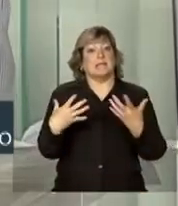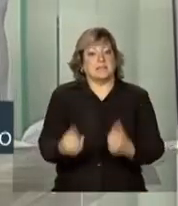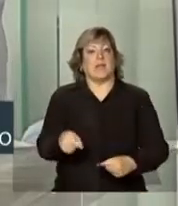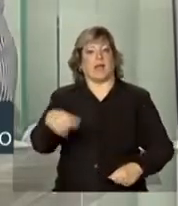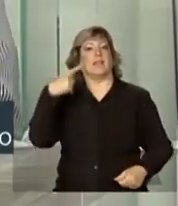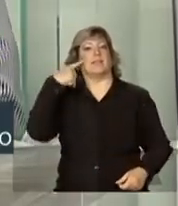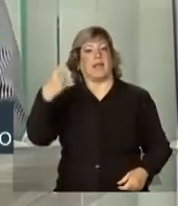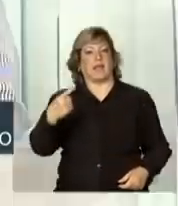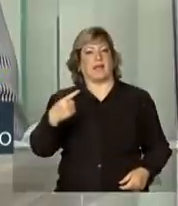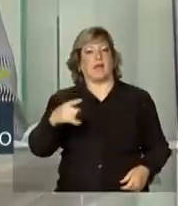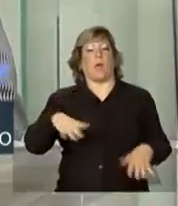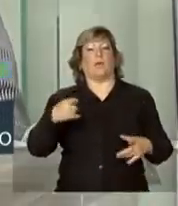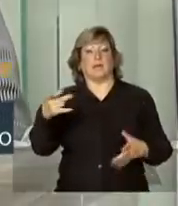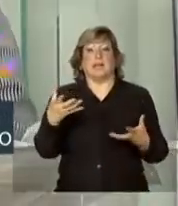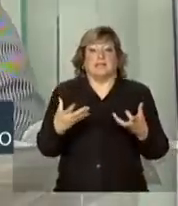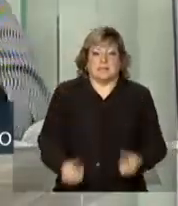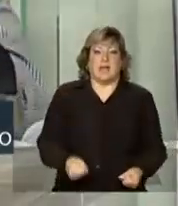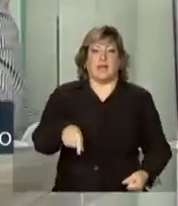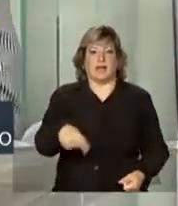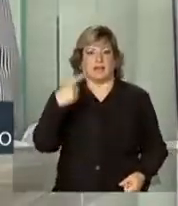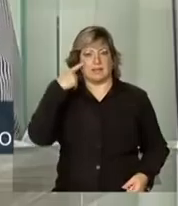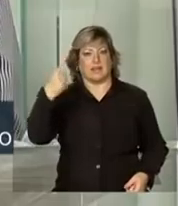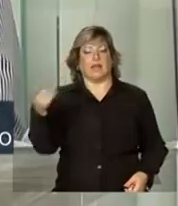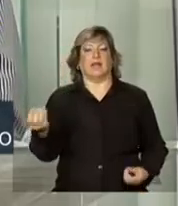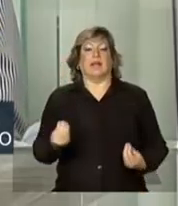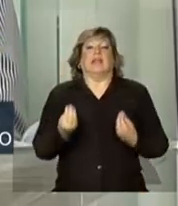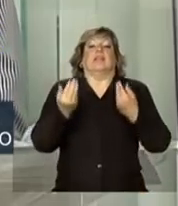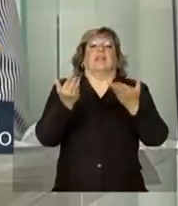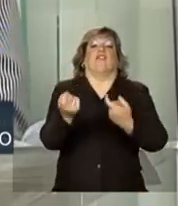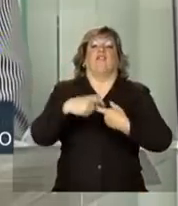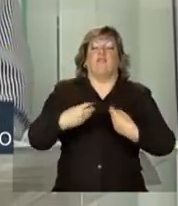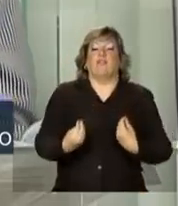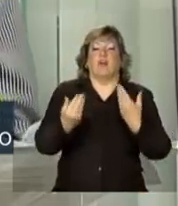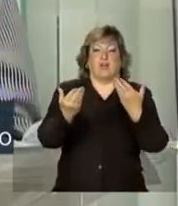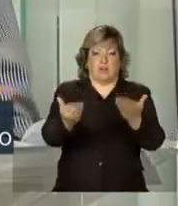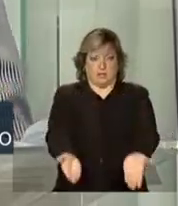ao comprar essa ideia, ele devolve para a população